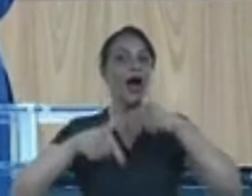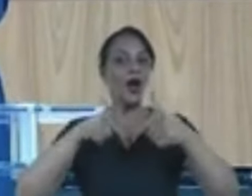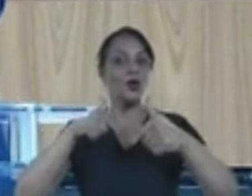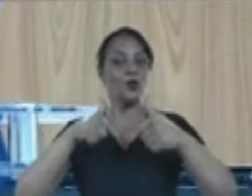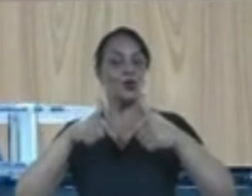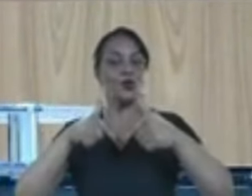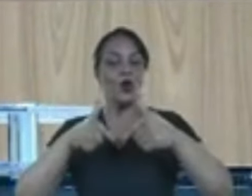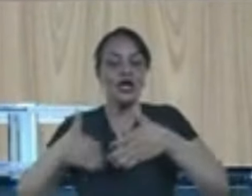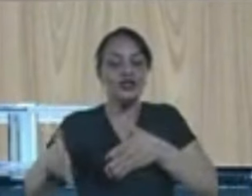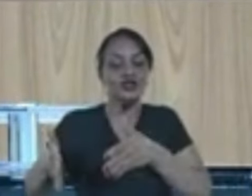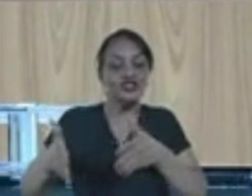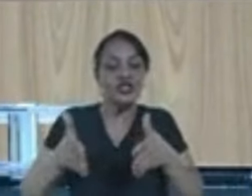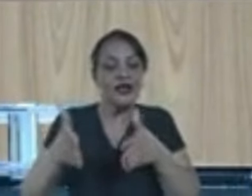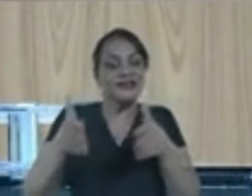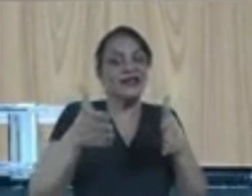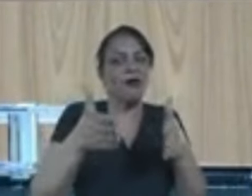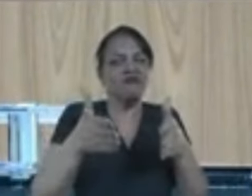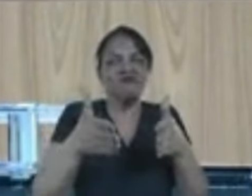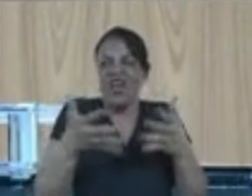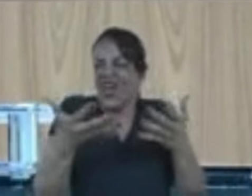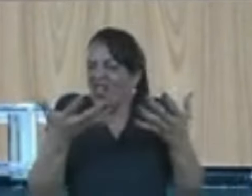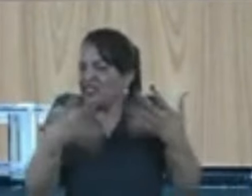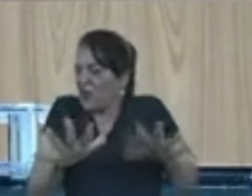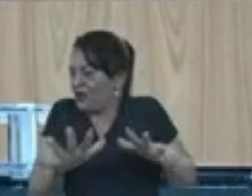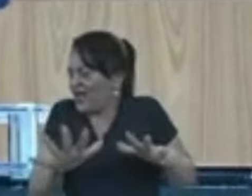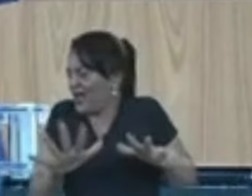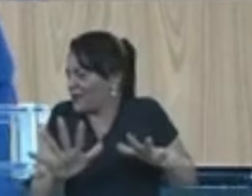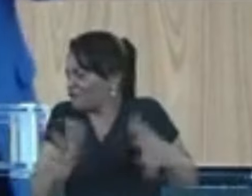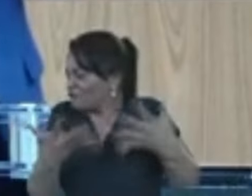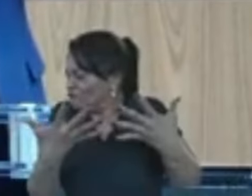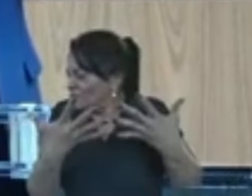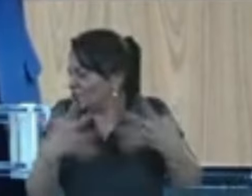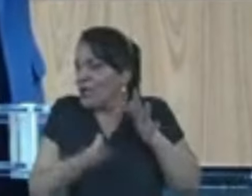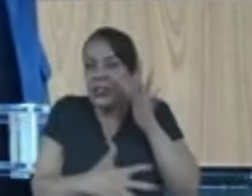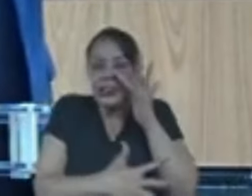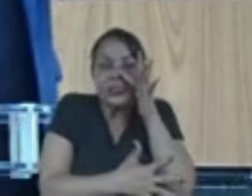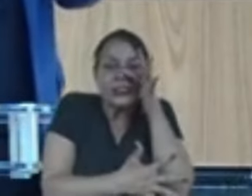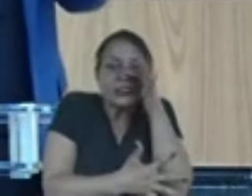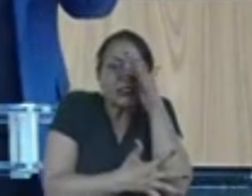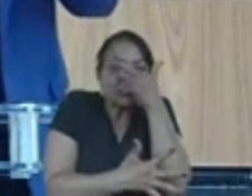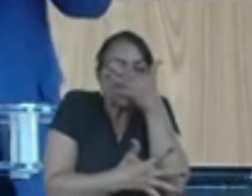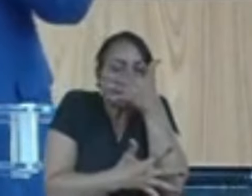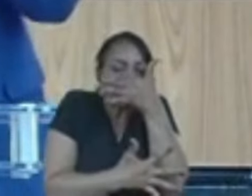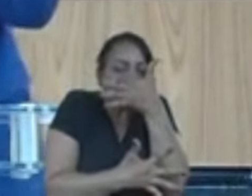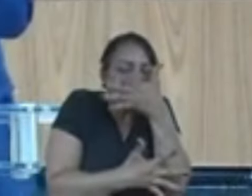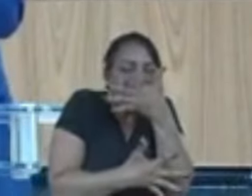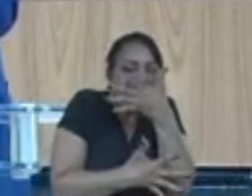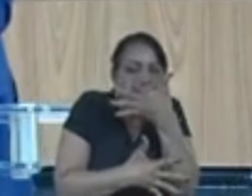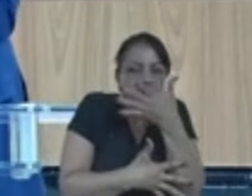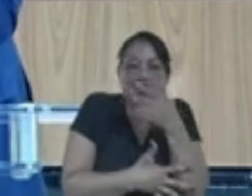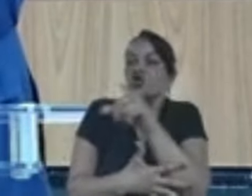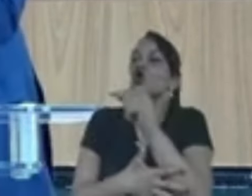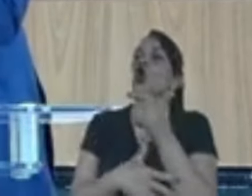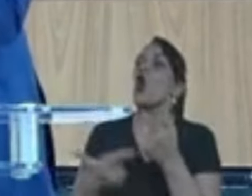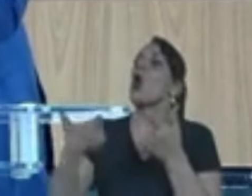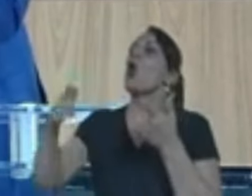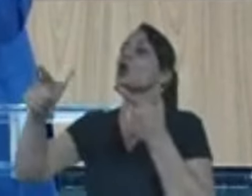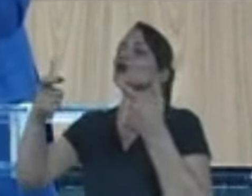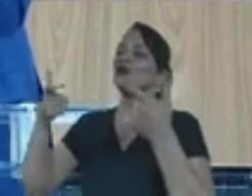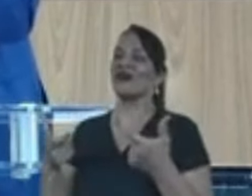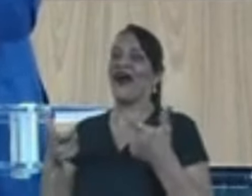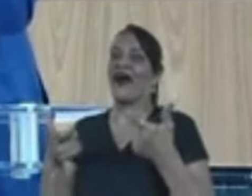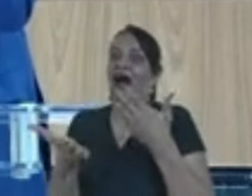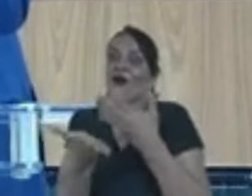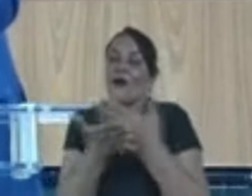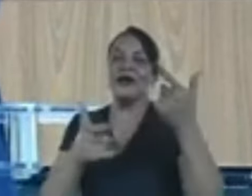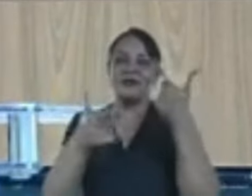e simplesmente lutam e simplesmente teimam em ir por direções opostas. Aí começam a vir simplesmente os